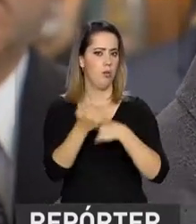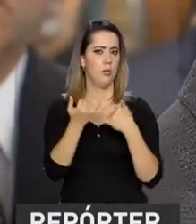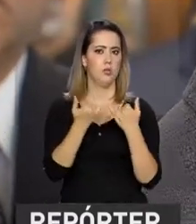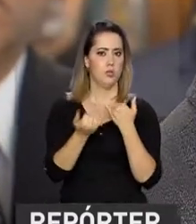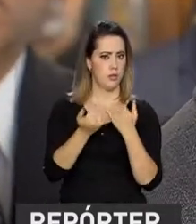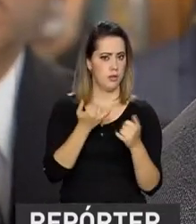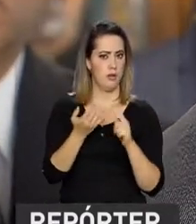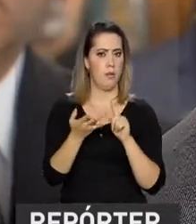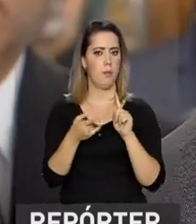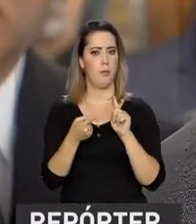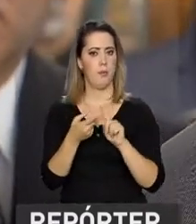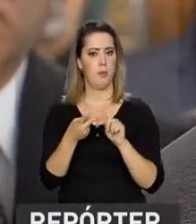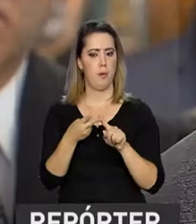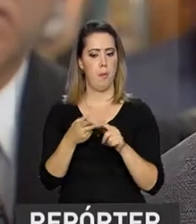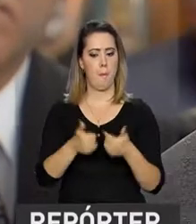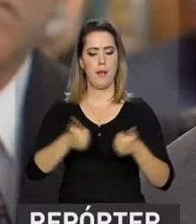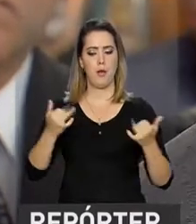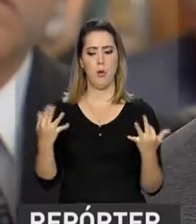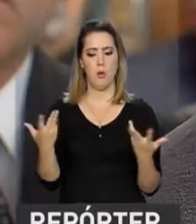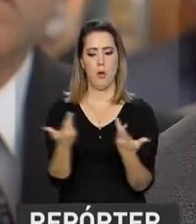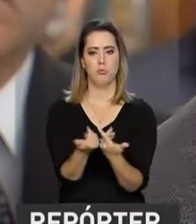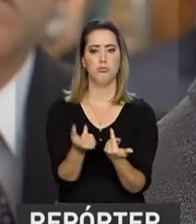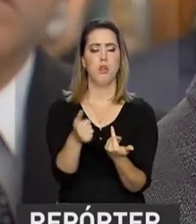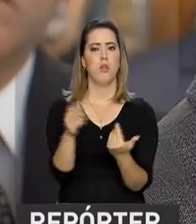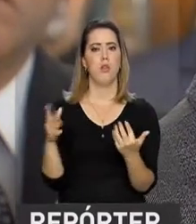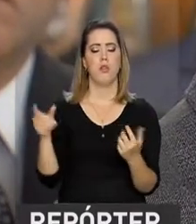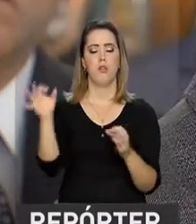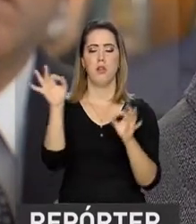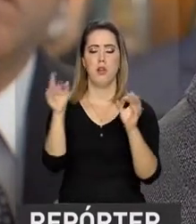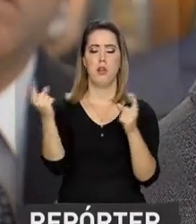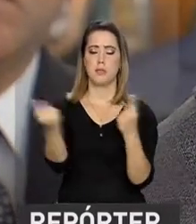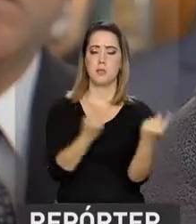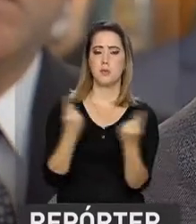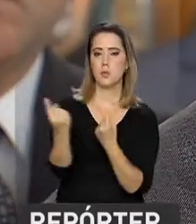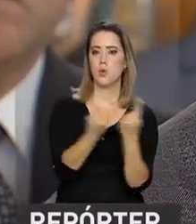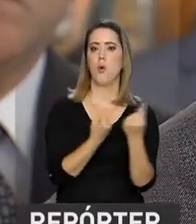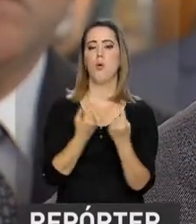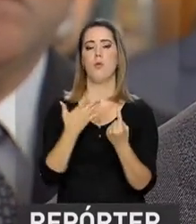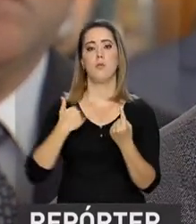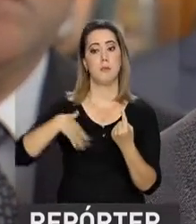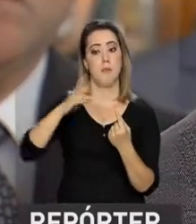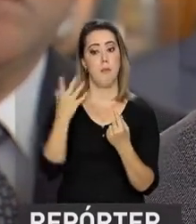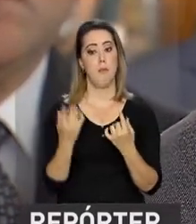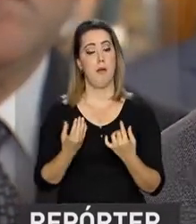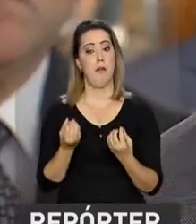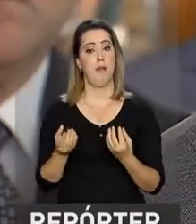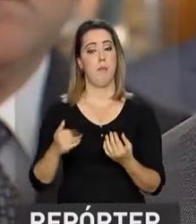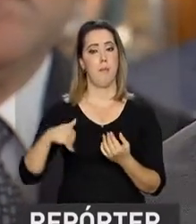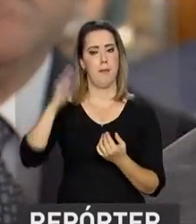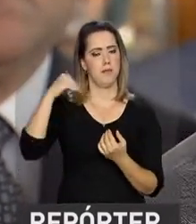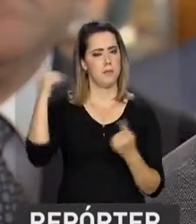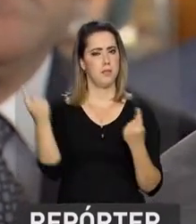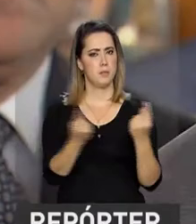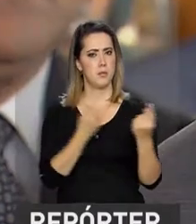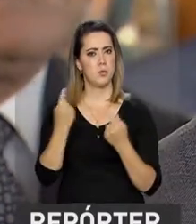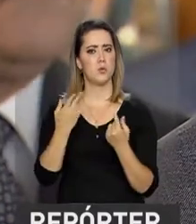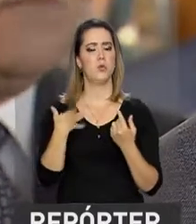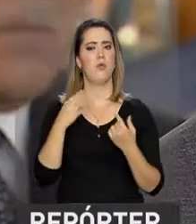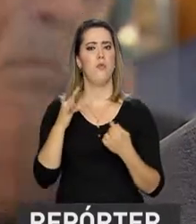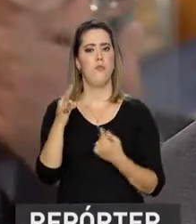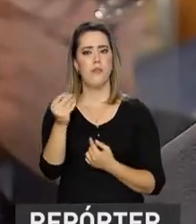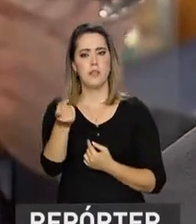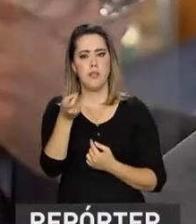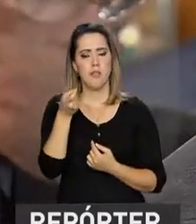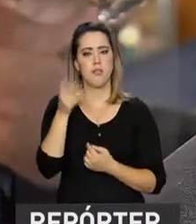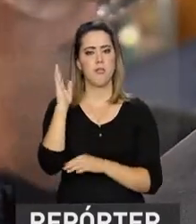ampliar os terminais de passageiros aumenta a capacidade é igual à pista com pátio é fazer taxiways